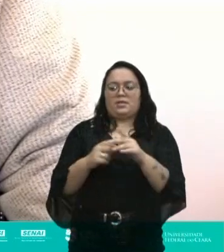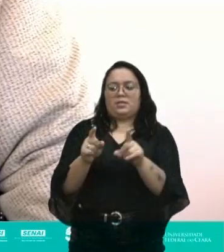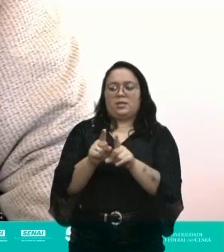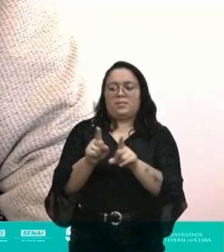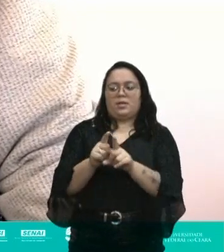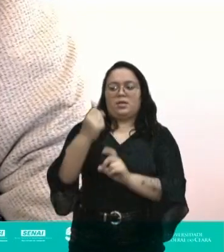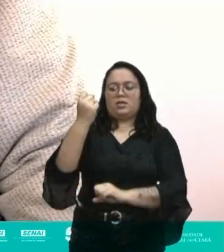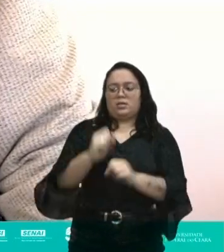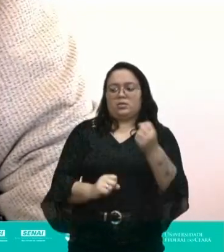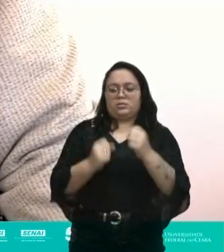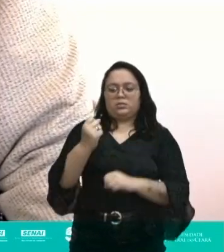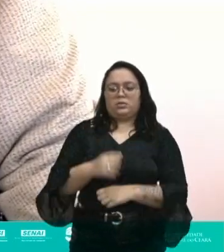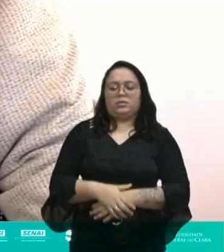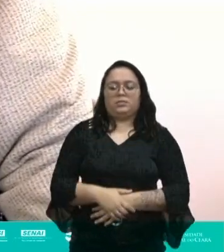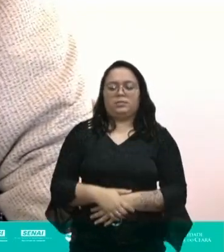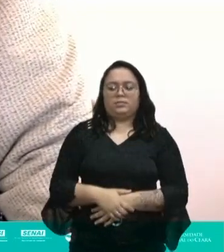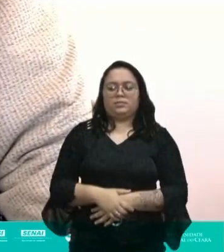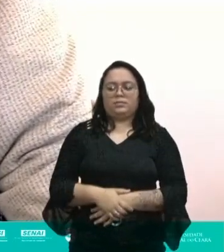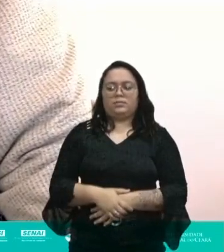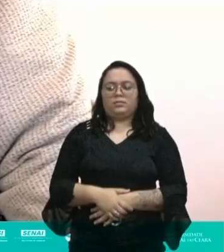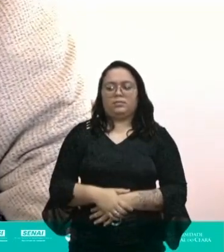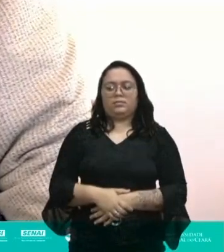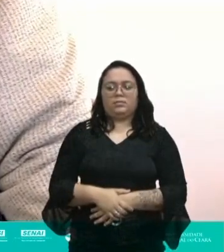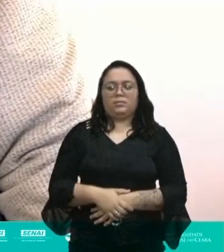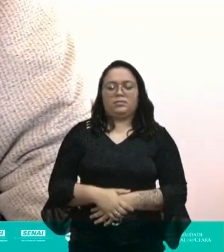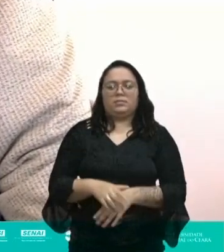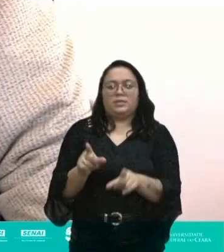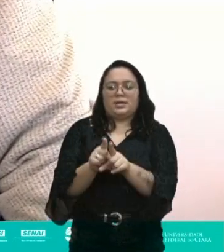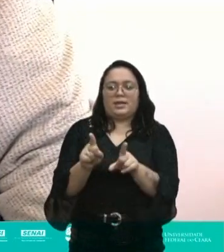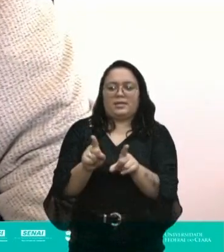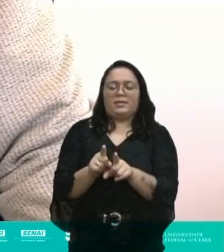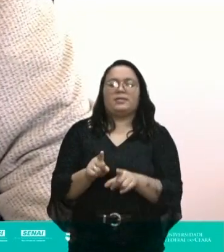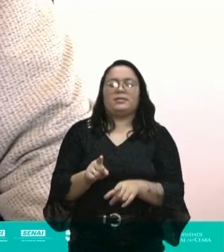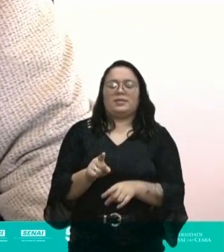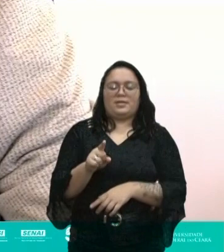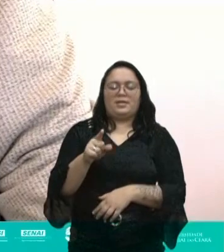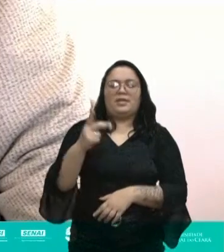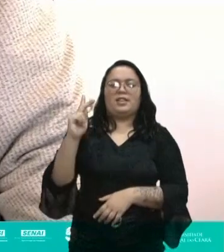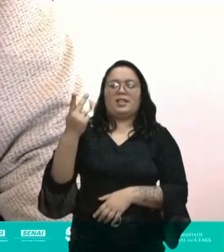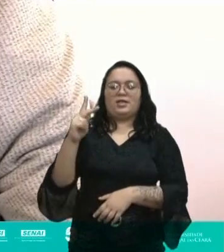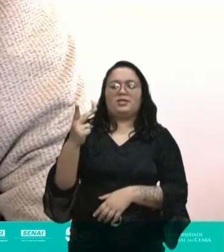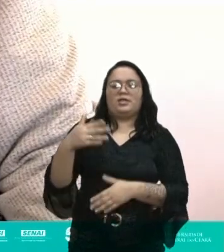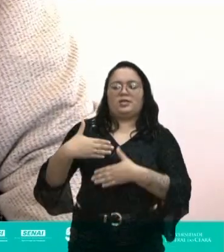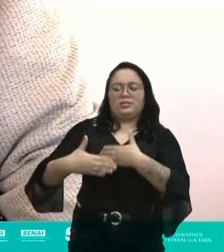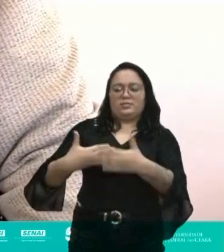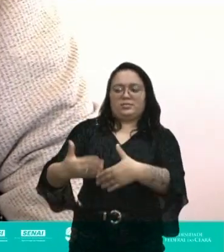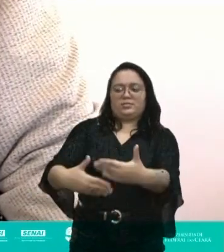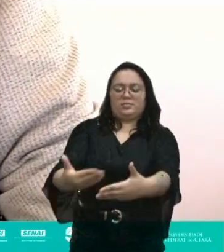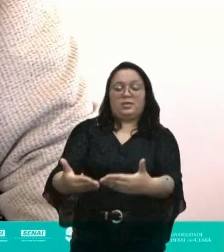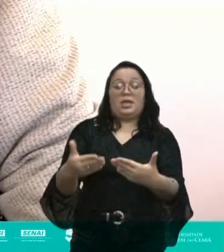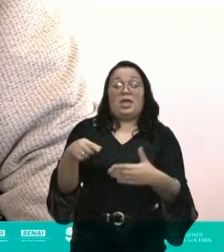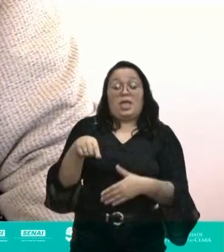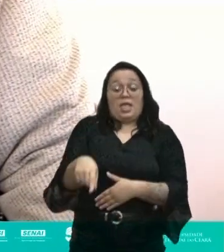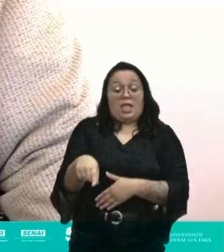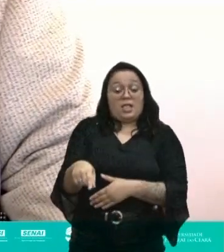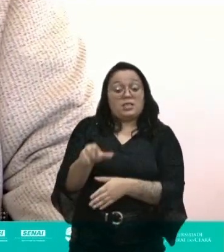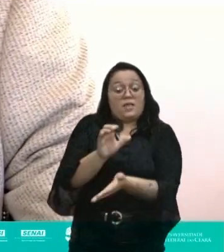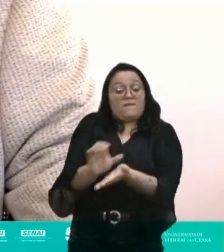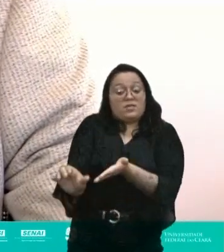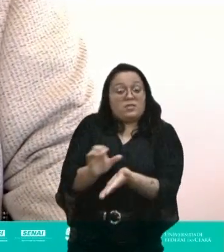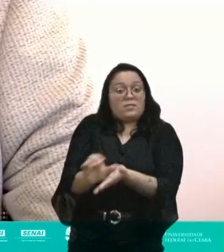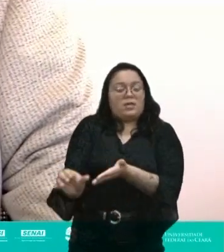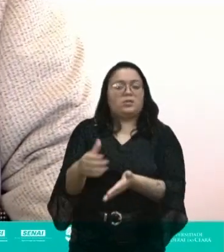a ser aproveitadas. Neste momento temos mais de 70 projetos de hidrogênio em curso, que representam investimentos muito